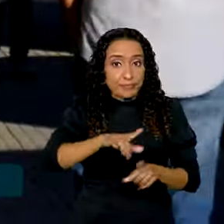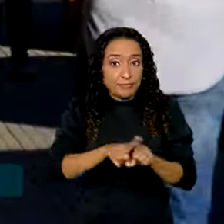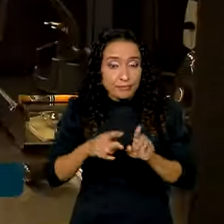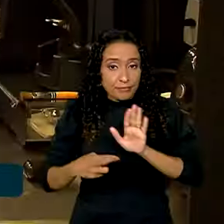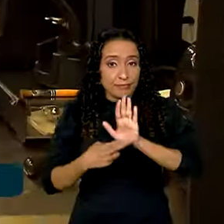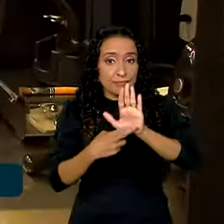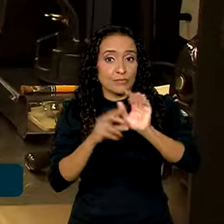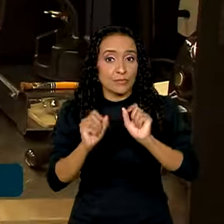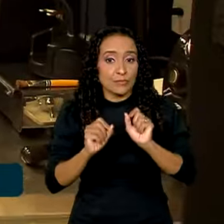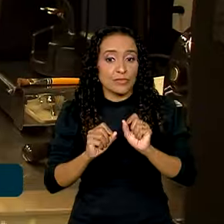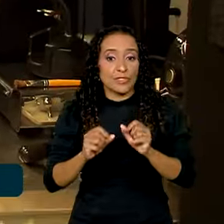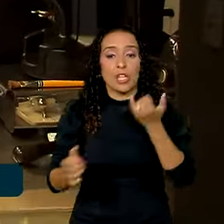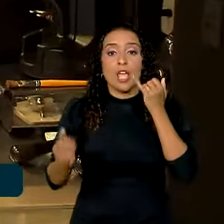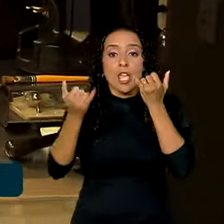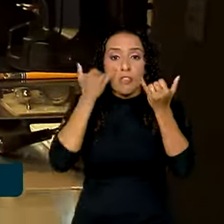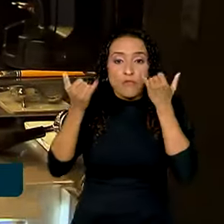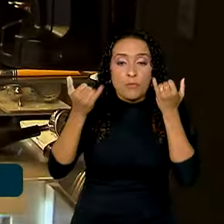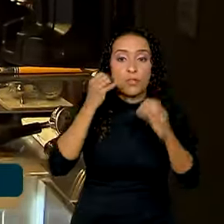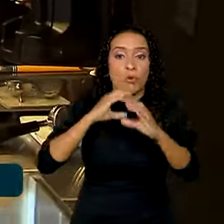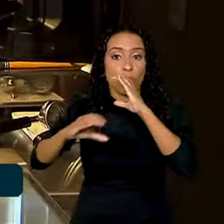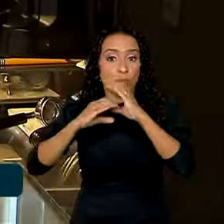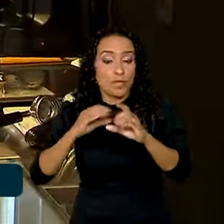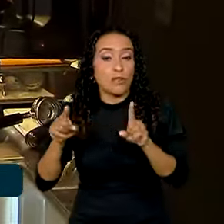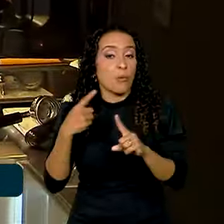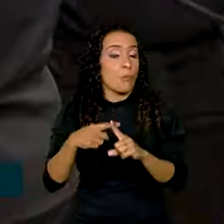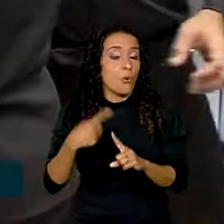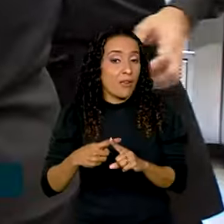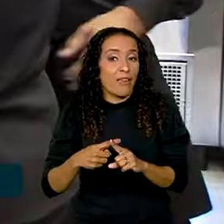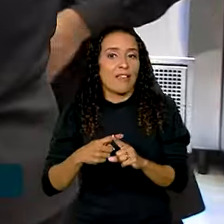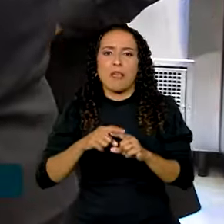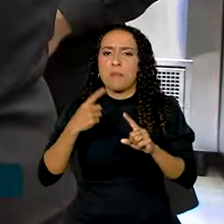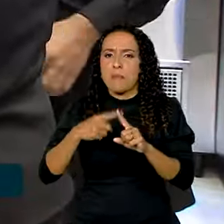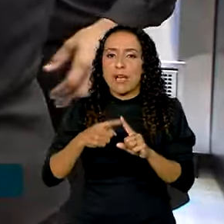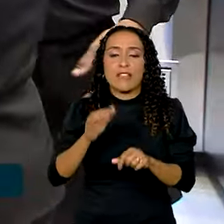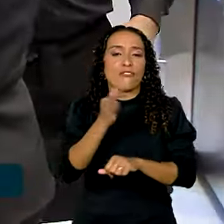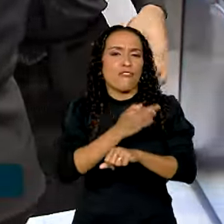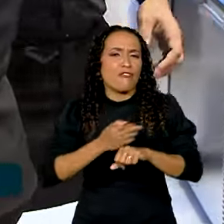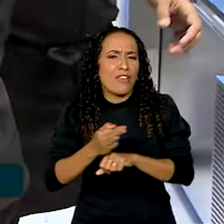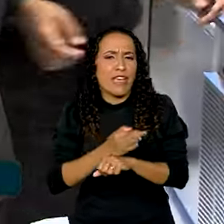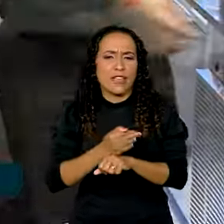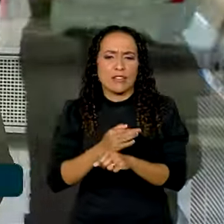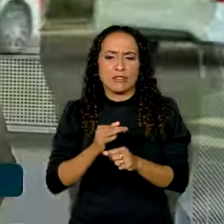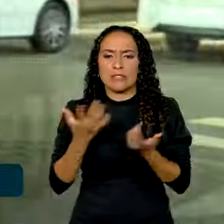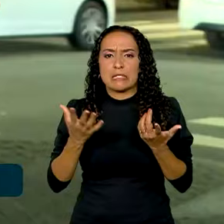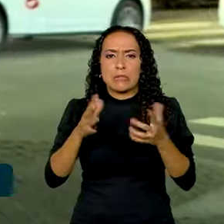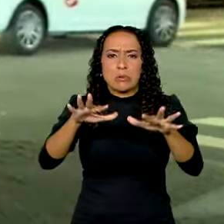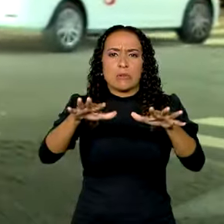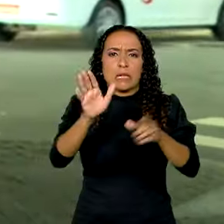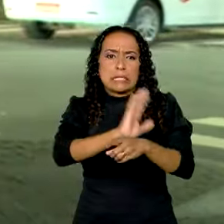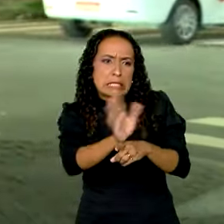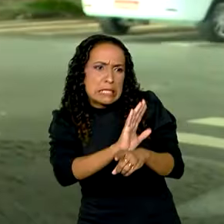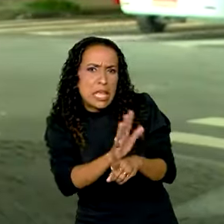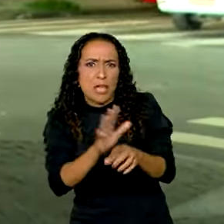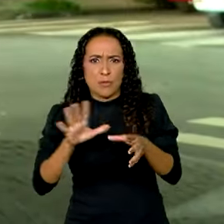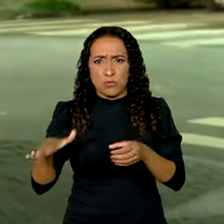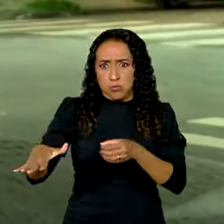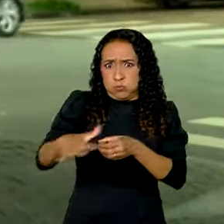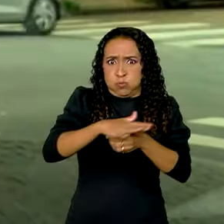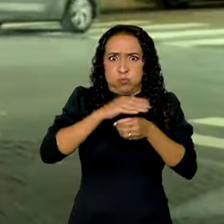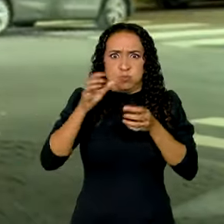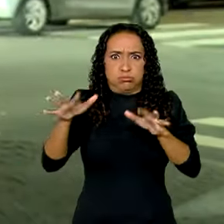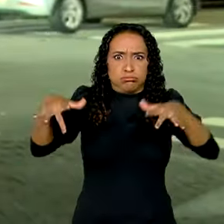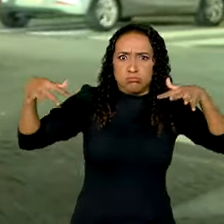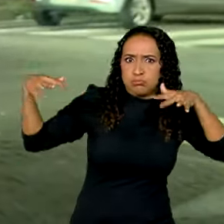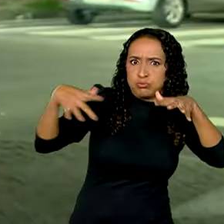para informação e comunicação, por conta, por exemplo, das férias, que lotaram as salas de cinema. E aí o faturamento dessas